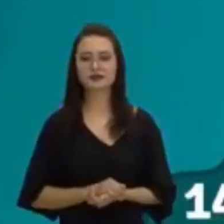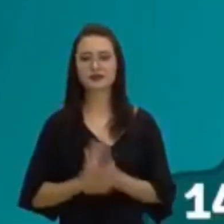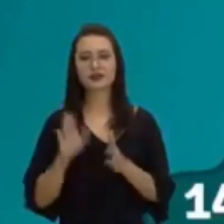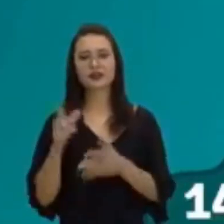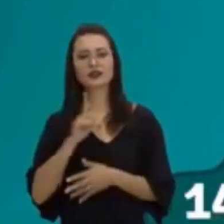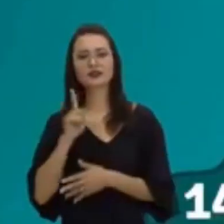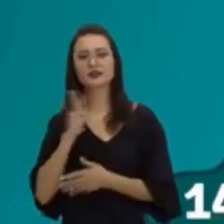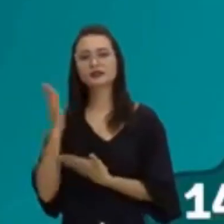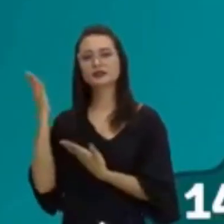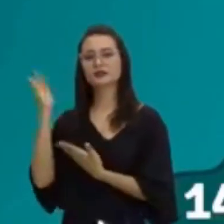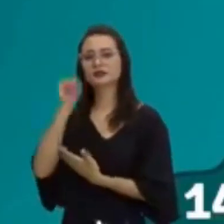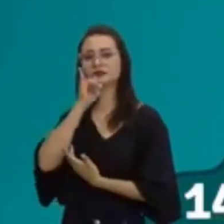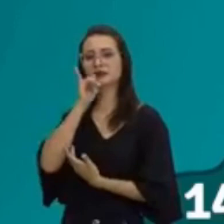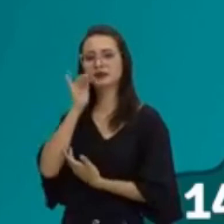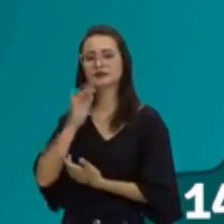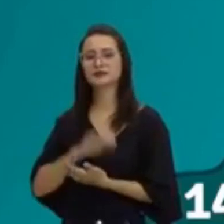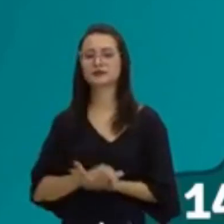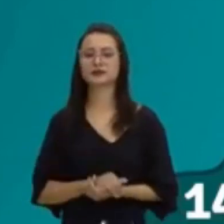aí